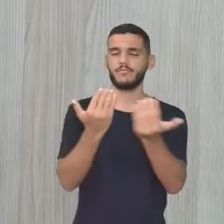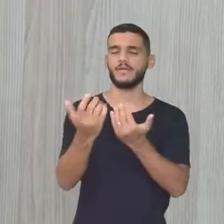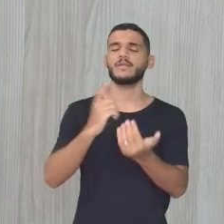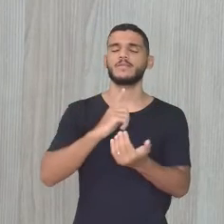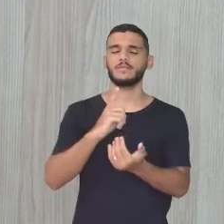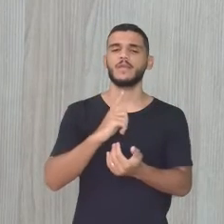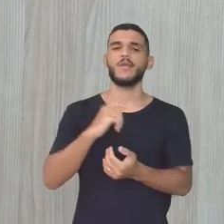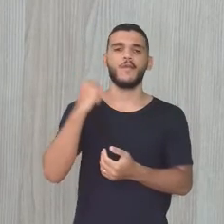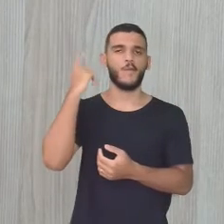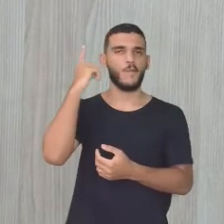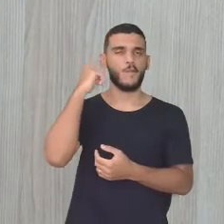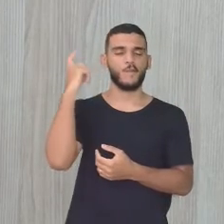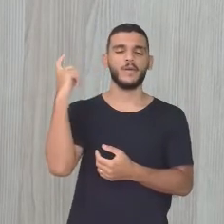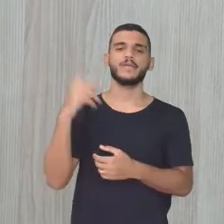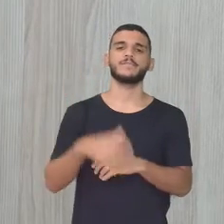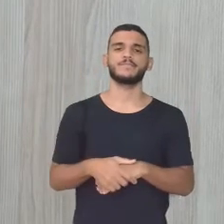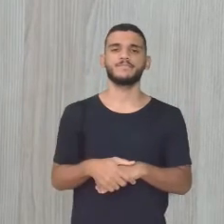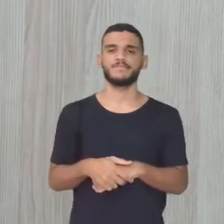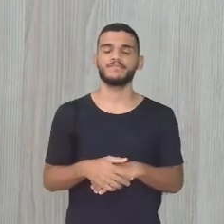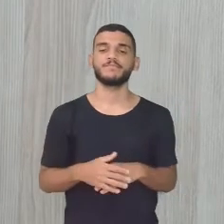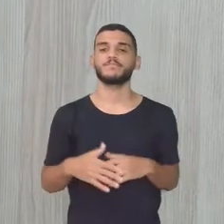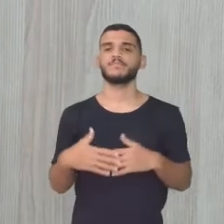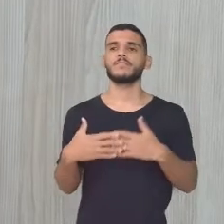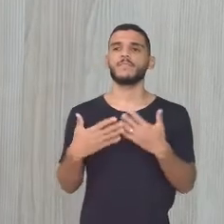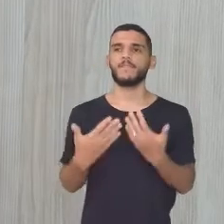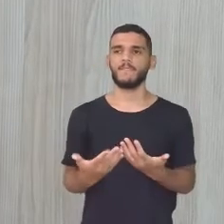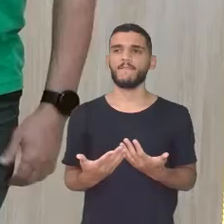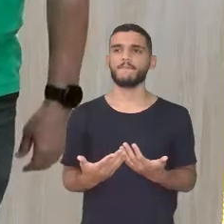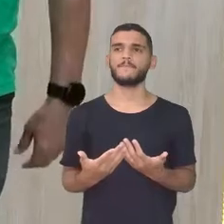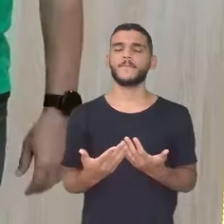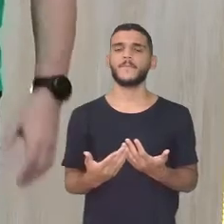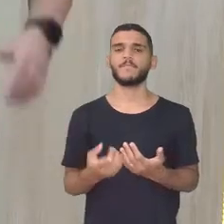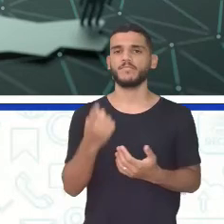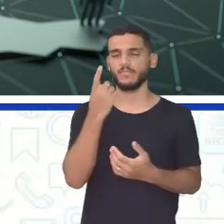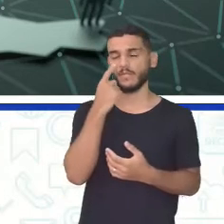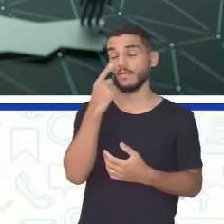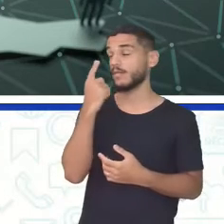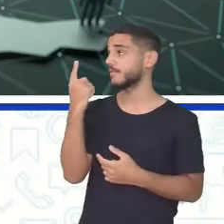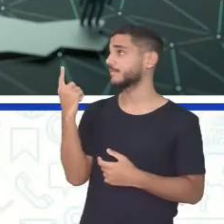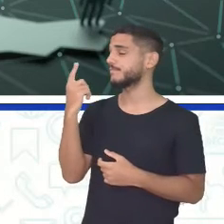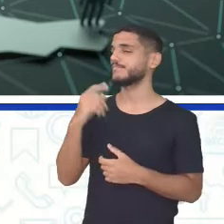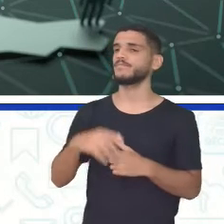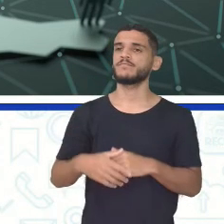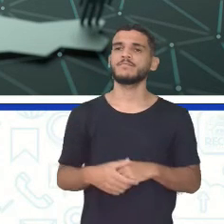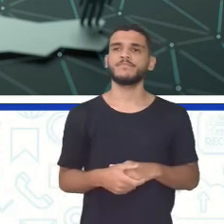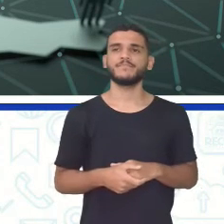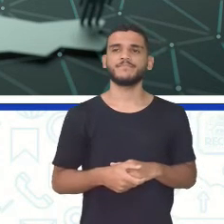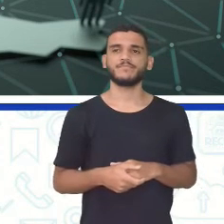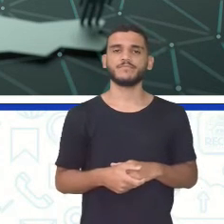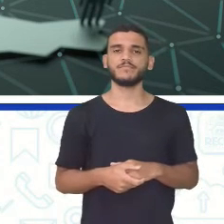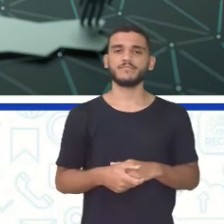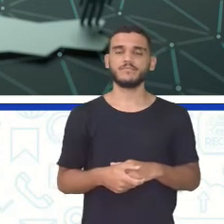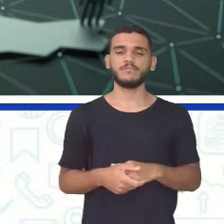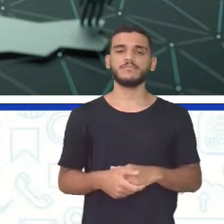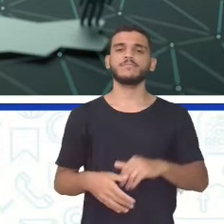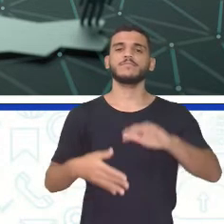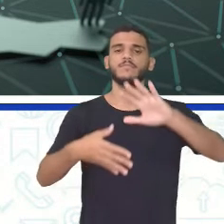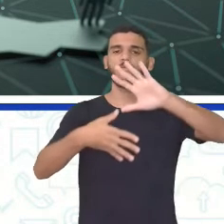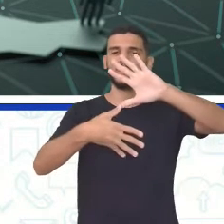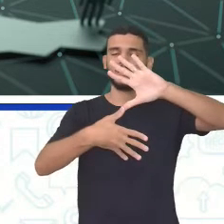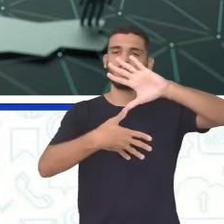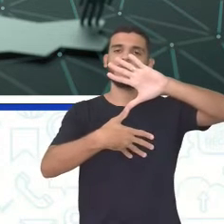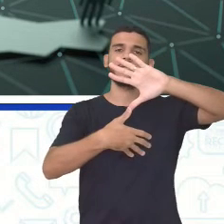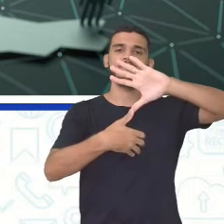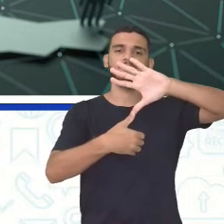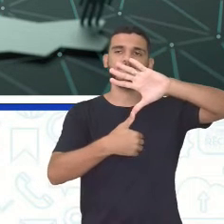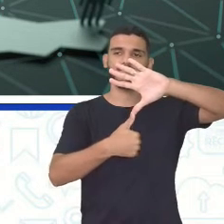geológica mesmo da ilha. Beleza. Então vamos lá. Você vê aí em tela cheia, eu botei aí uma imagem, né, do continente, a turma